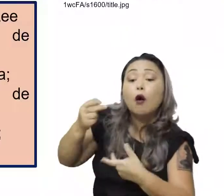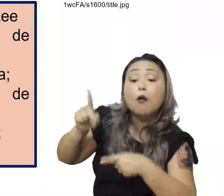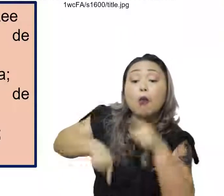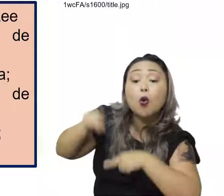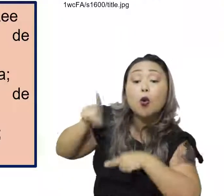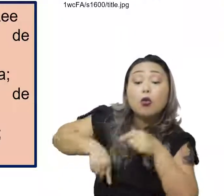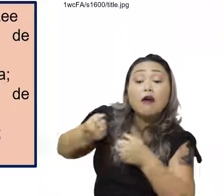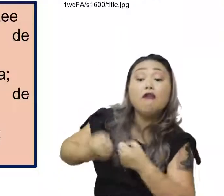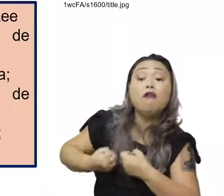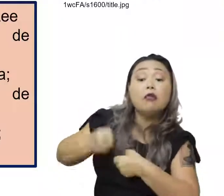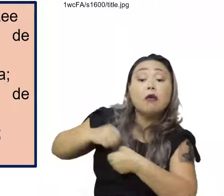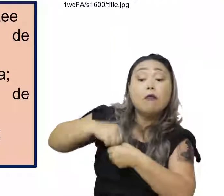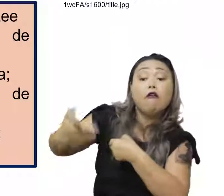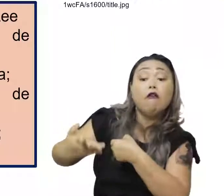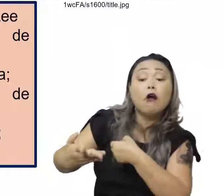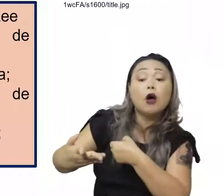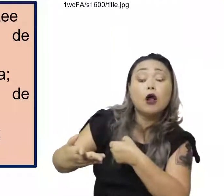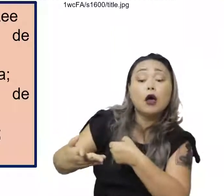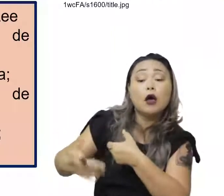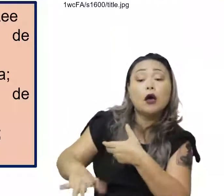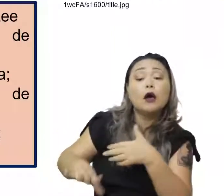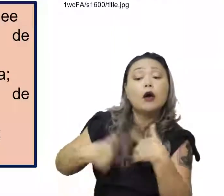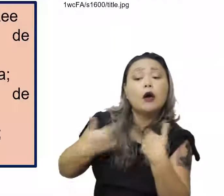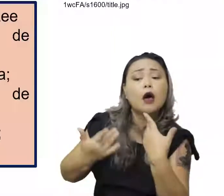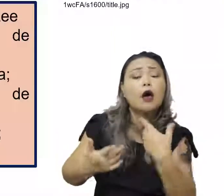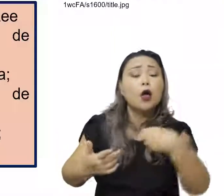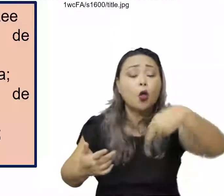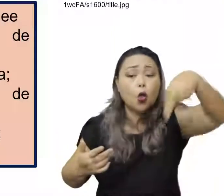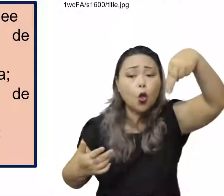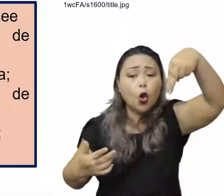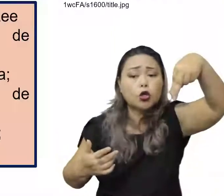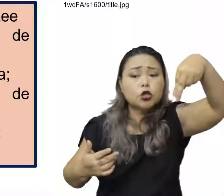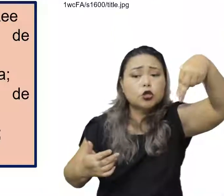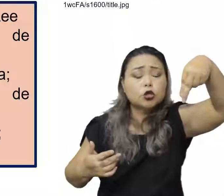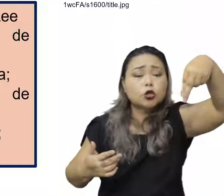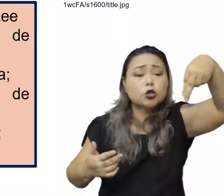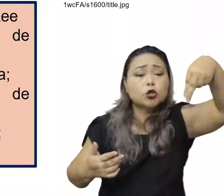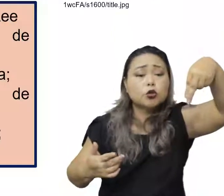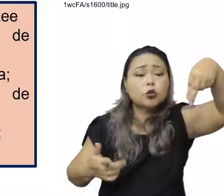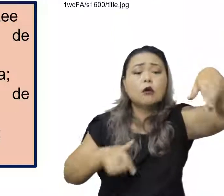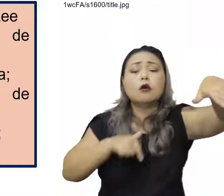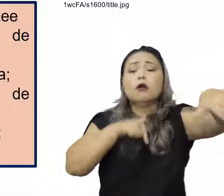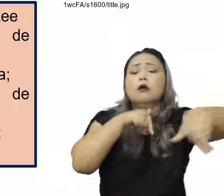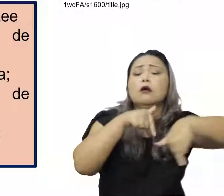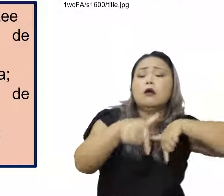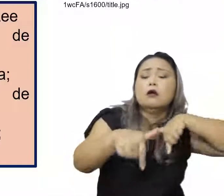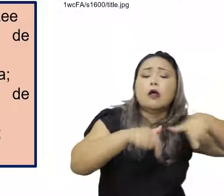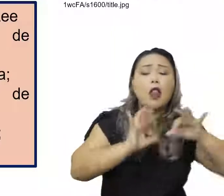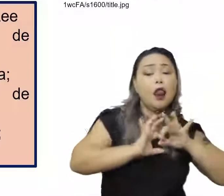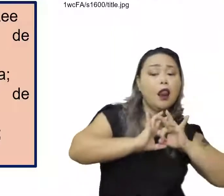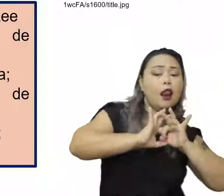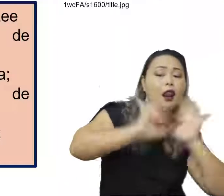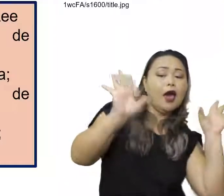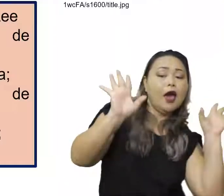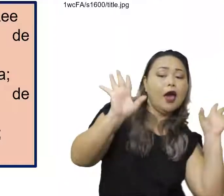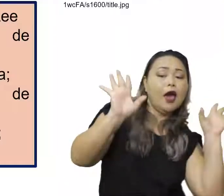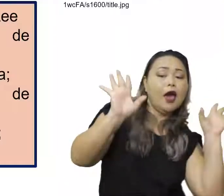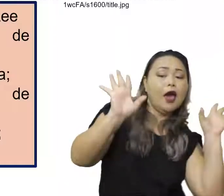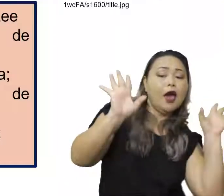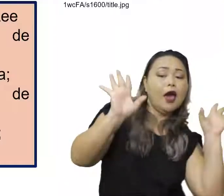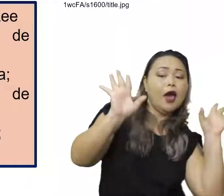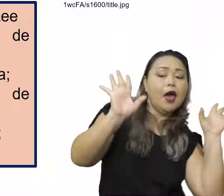produtos agrícolas. Lá, o Norte, ó, o trabalho livre